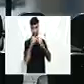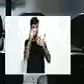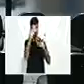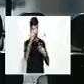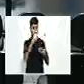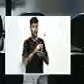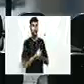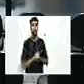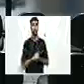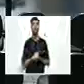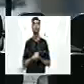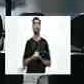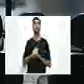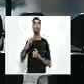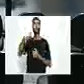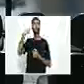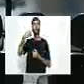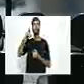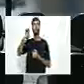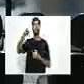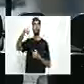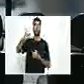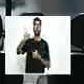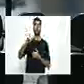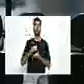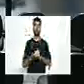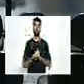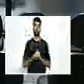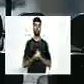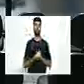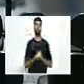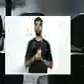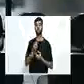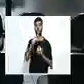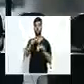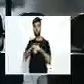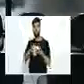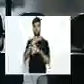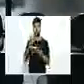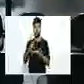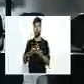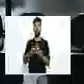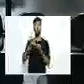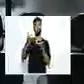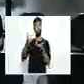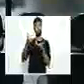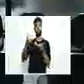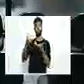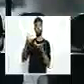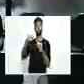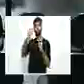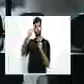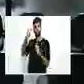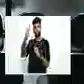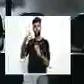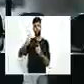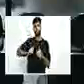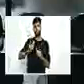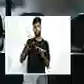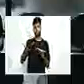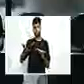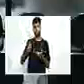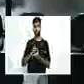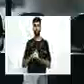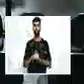com a palavra Vereador DJ ran Boa noite Martinho primeiro quero agradecer por estar presente com a